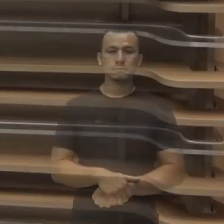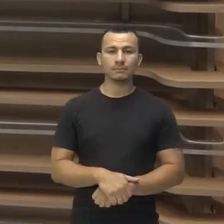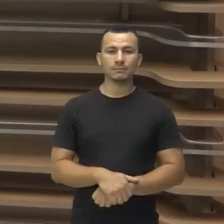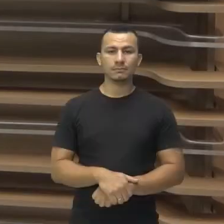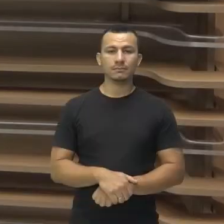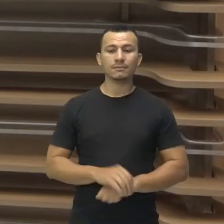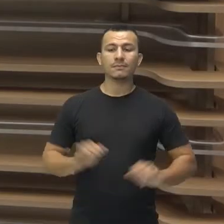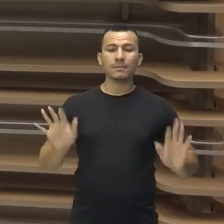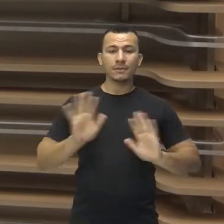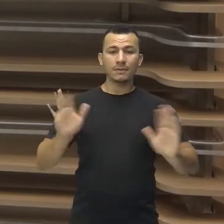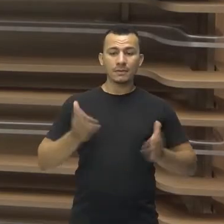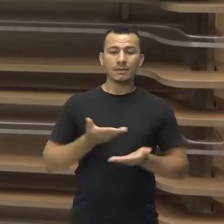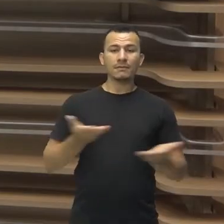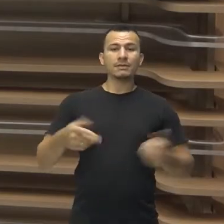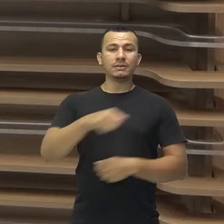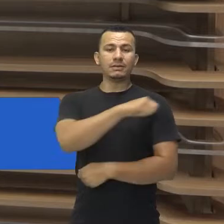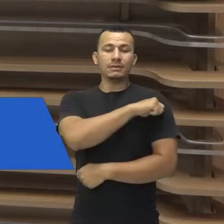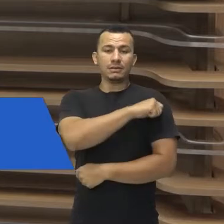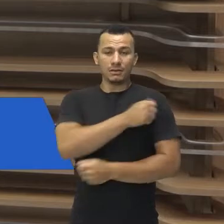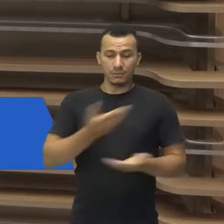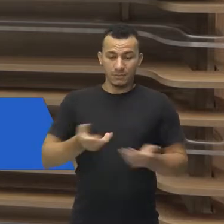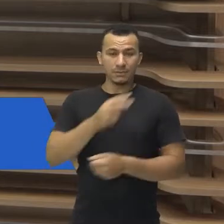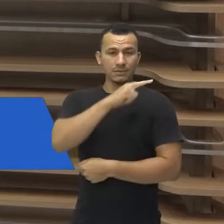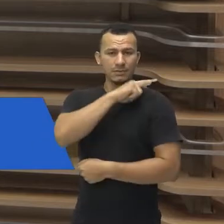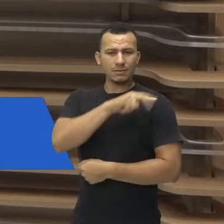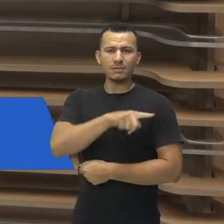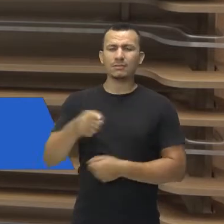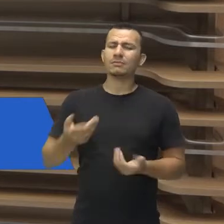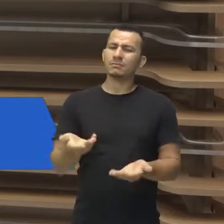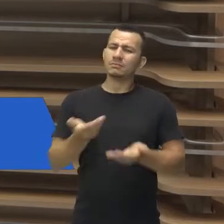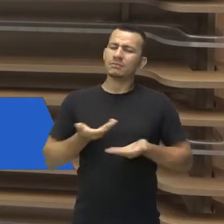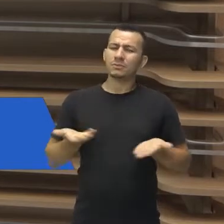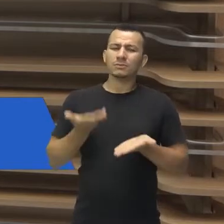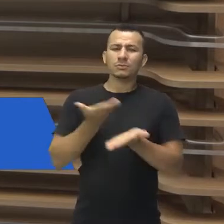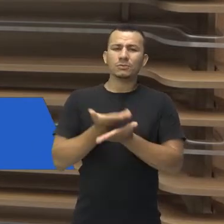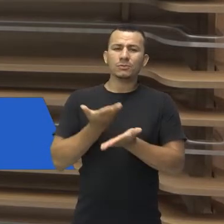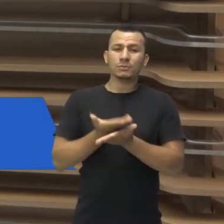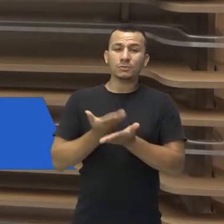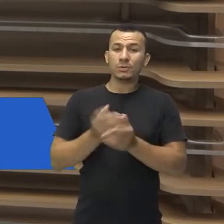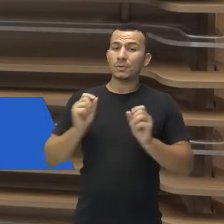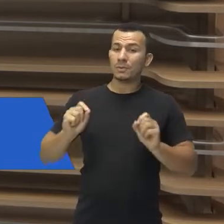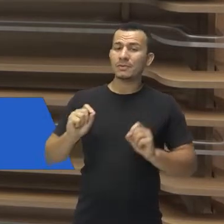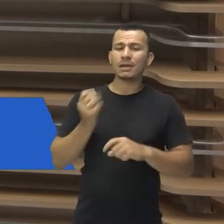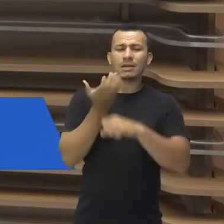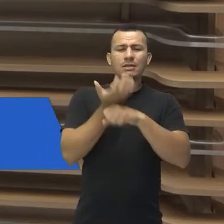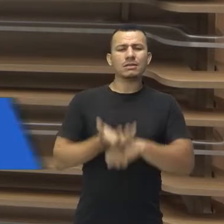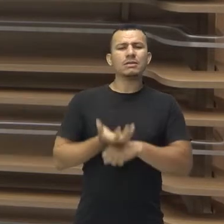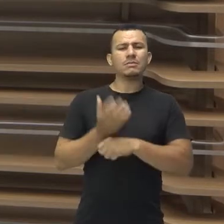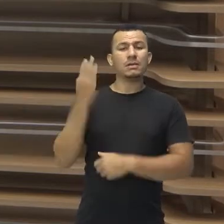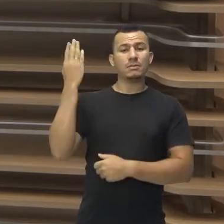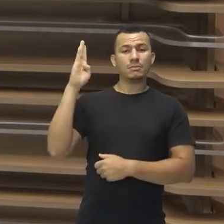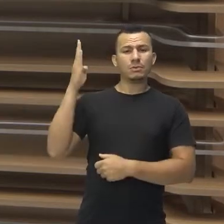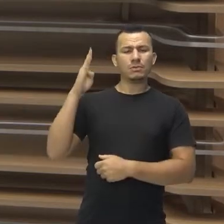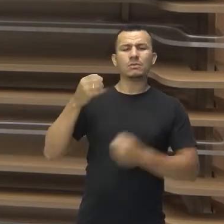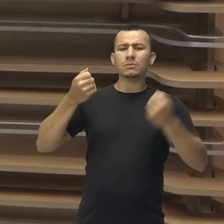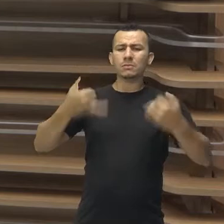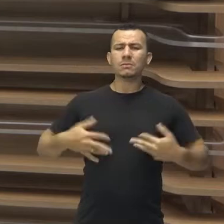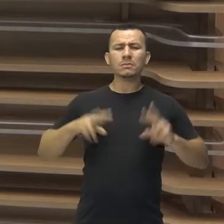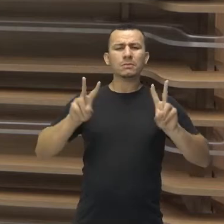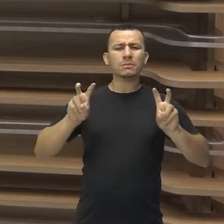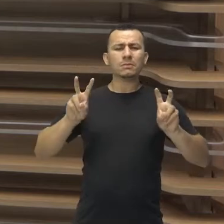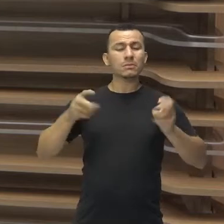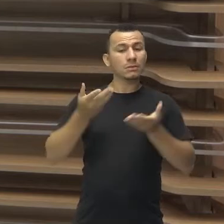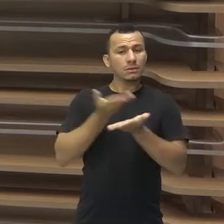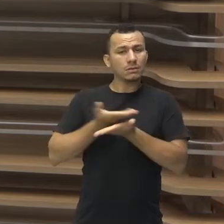Olá, alunos do segundo ano, sejam todos muito bem-vindos a mais uma aula do nosso componente de Biologia. A gente vai rever aí, vai estudar